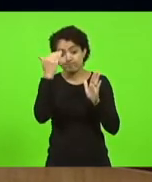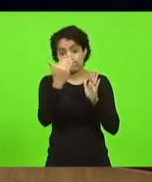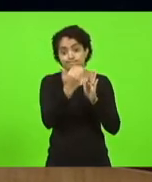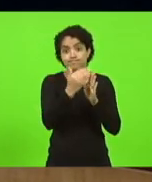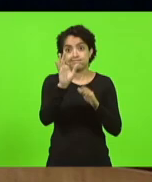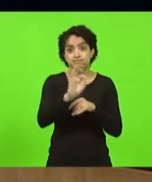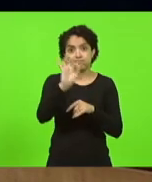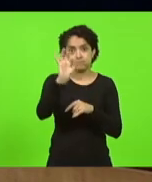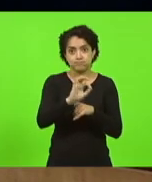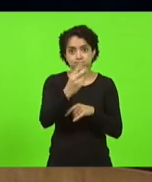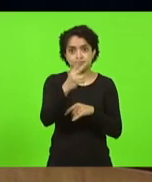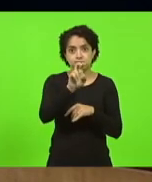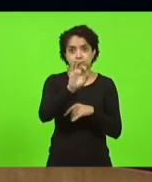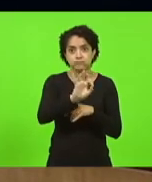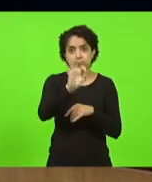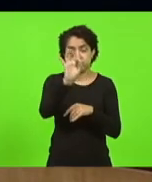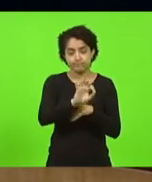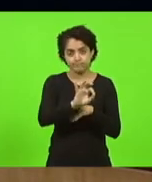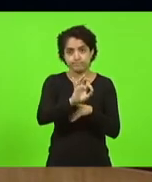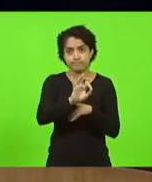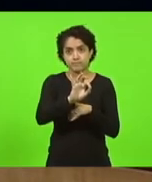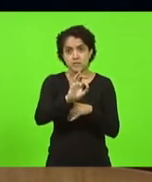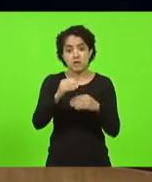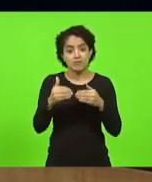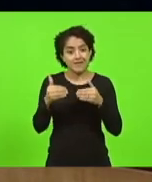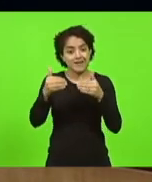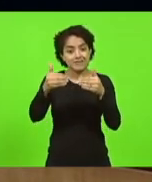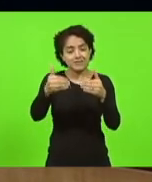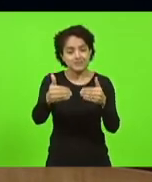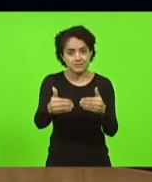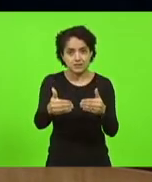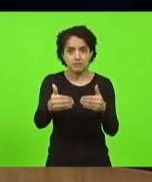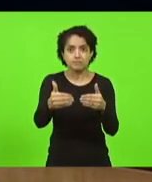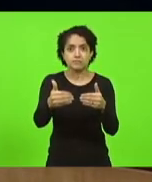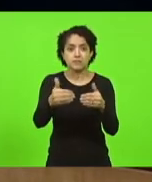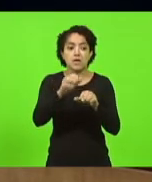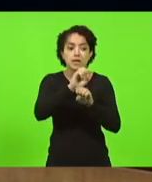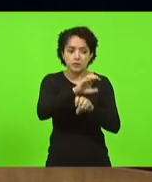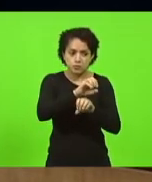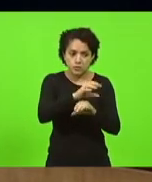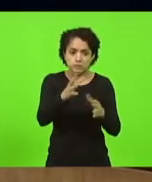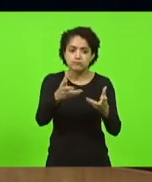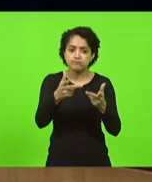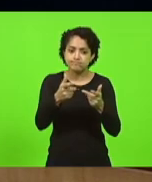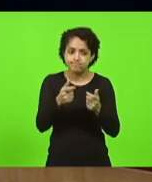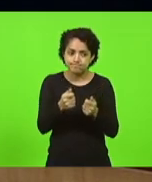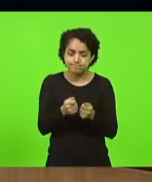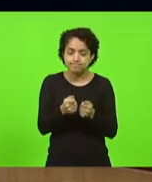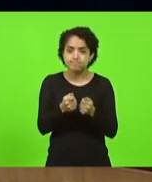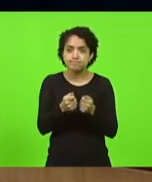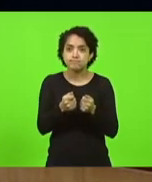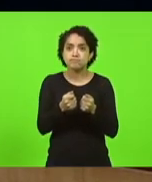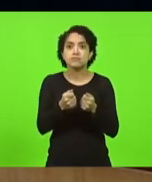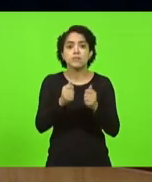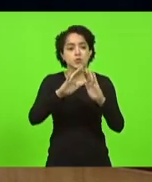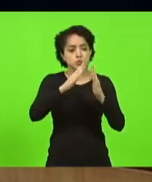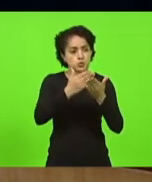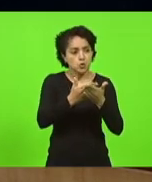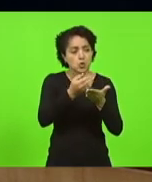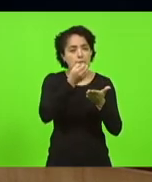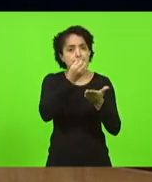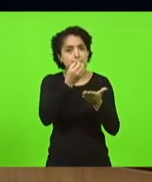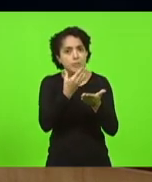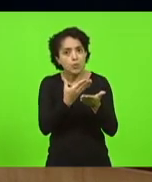de 25%. Vamos avançar nisso. Educação de qualidade se dá com escola boa,